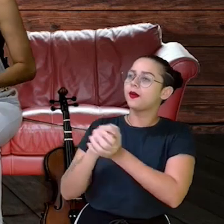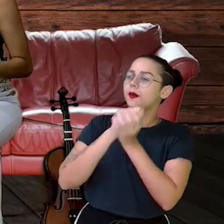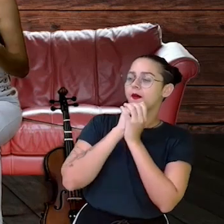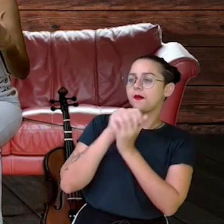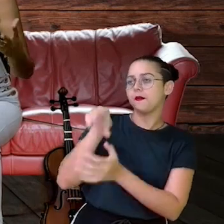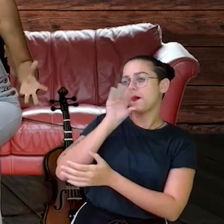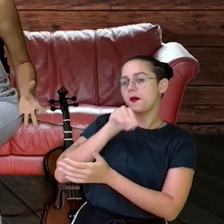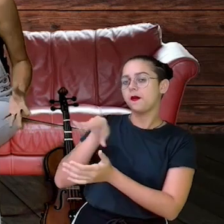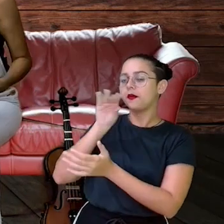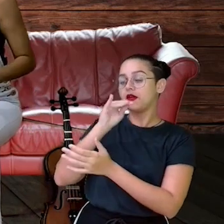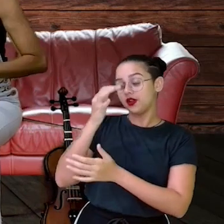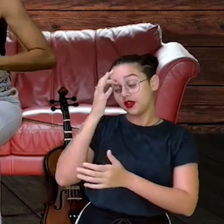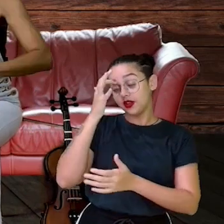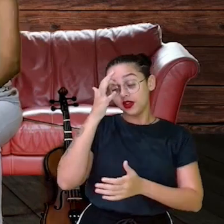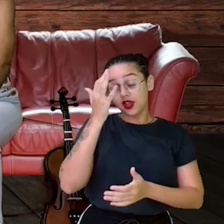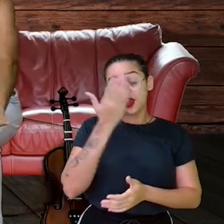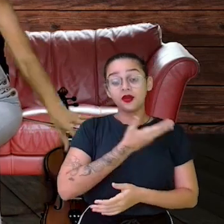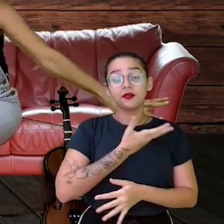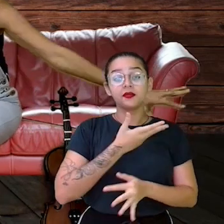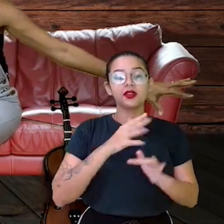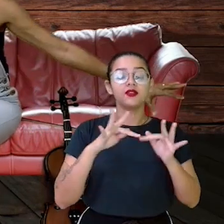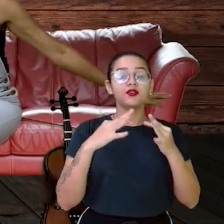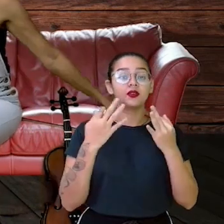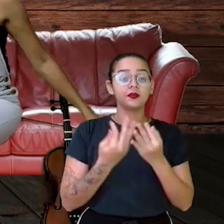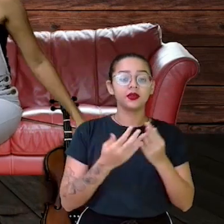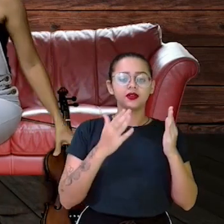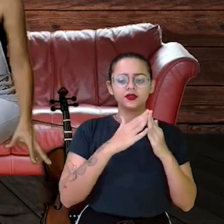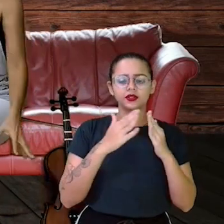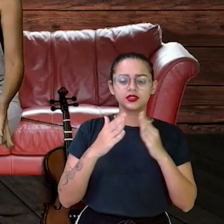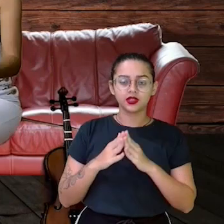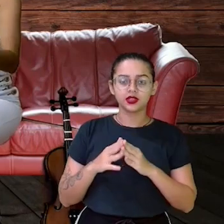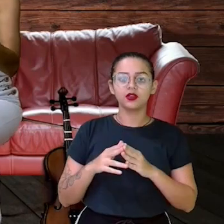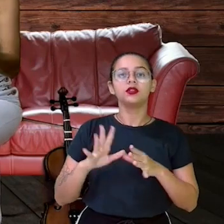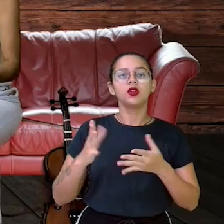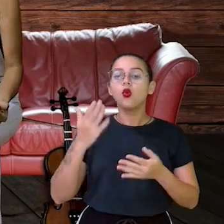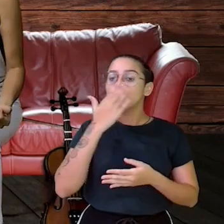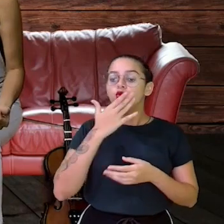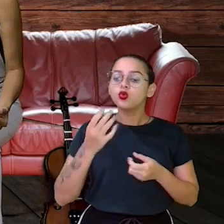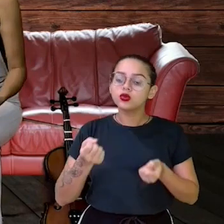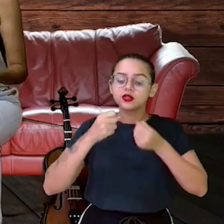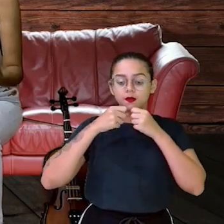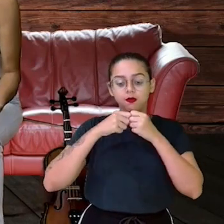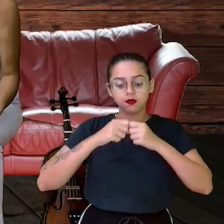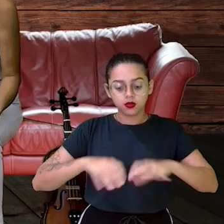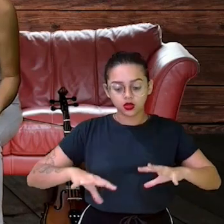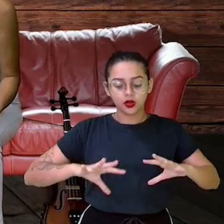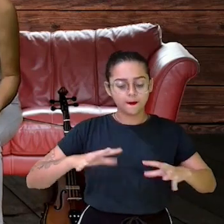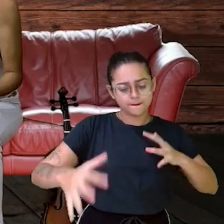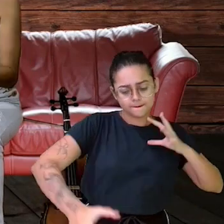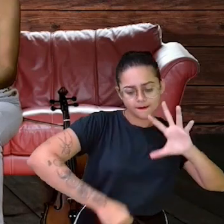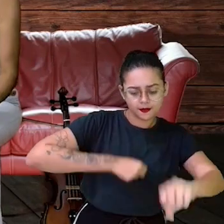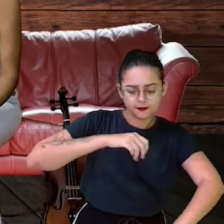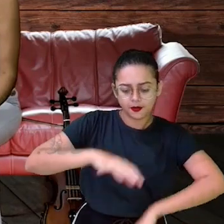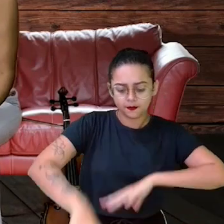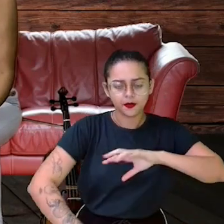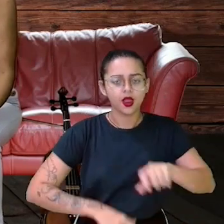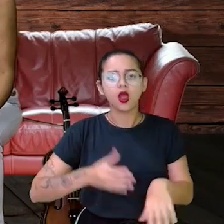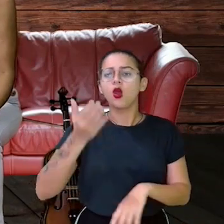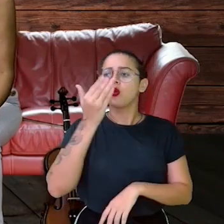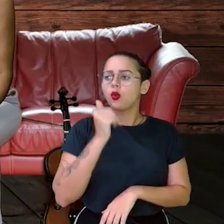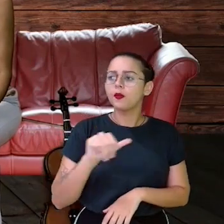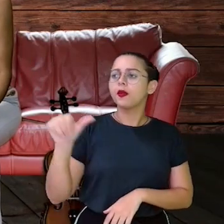famílias, os amigos, os vizinhos, eles pegam os doces que caem no chão, ó, para comer e beber. Também com uma